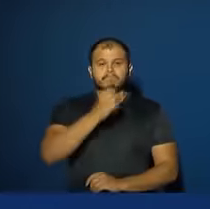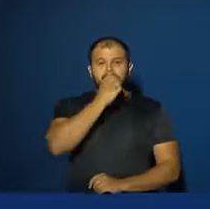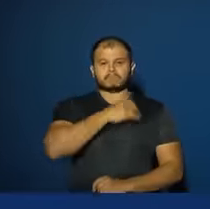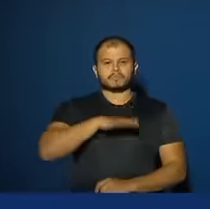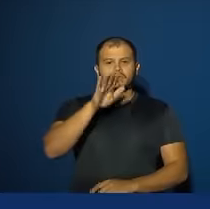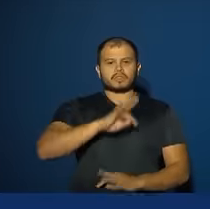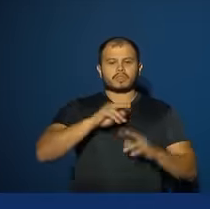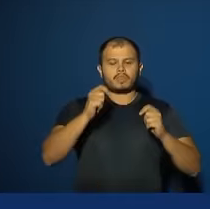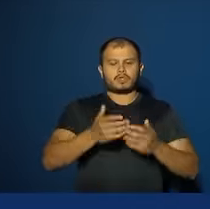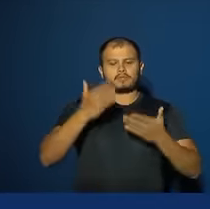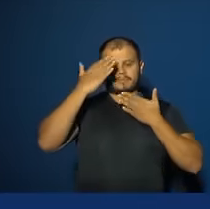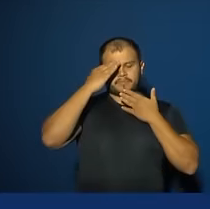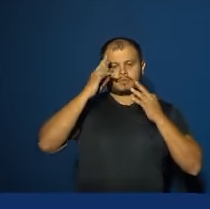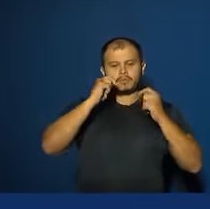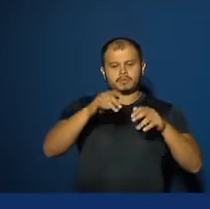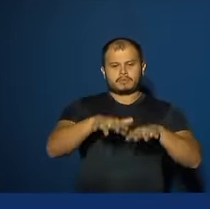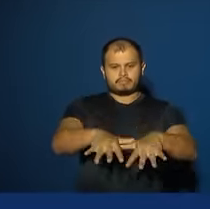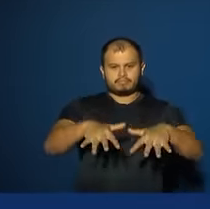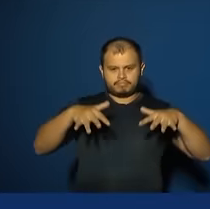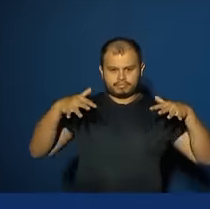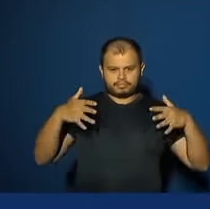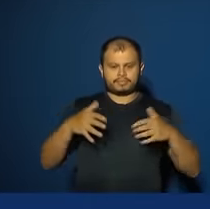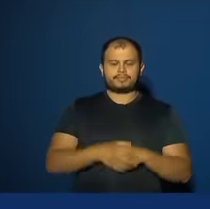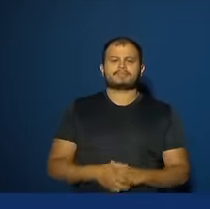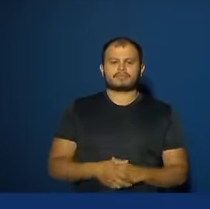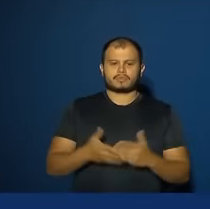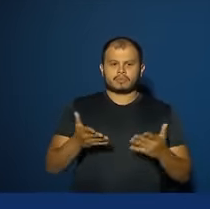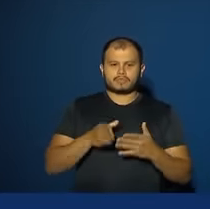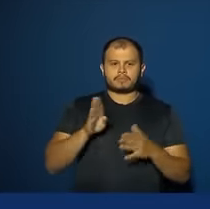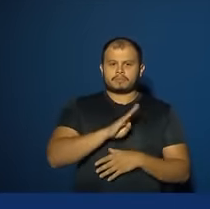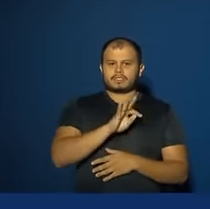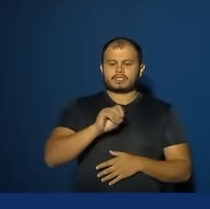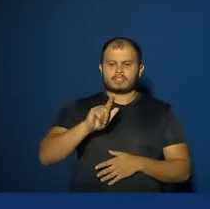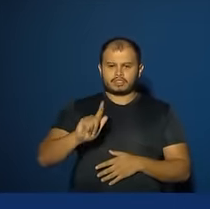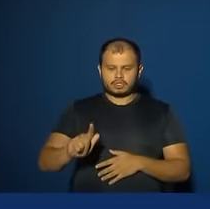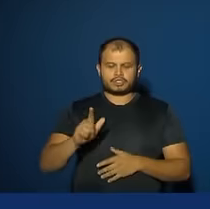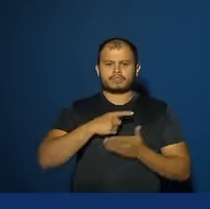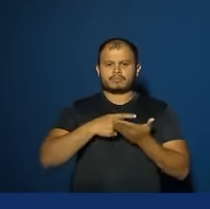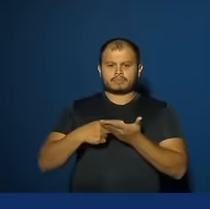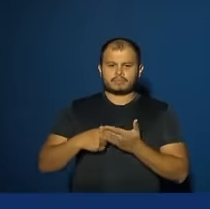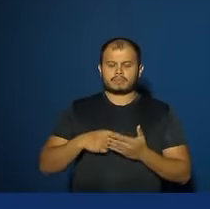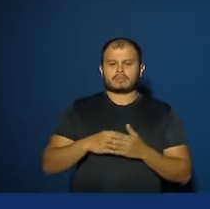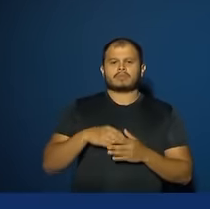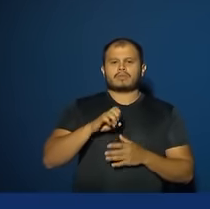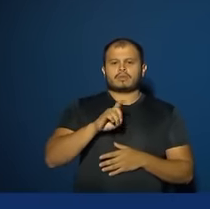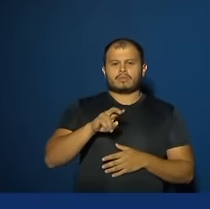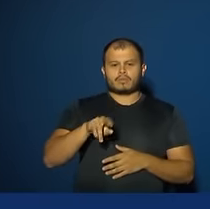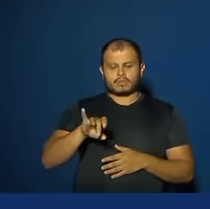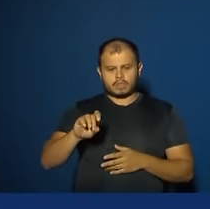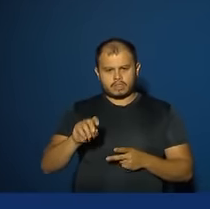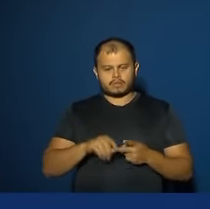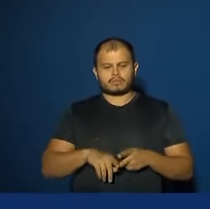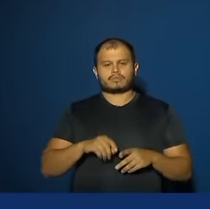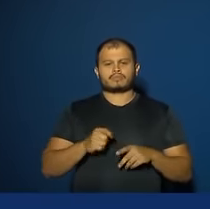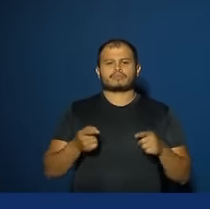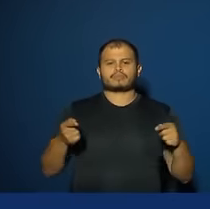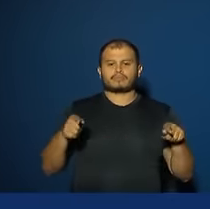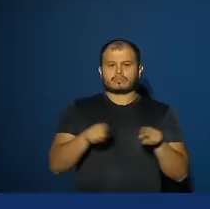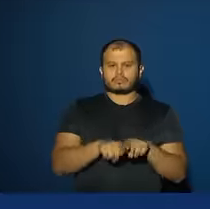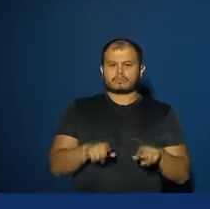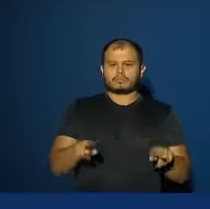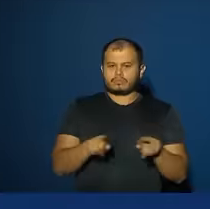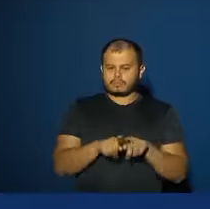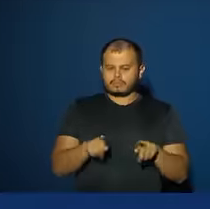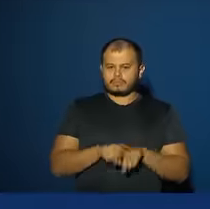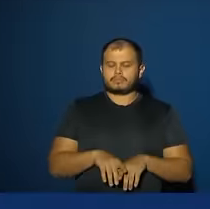Conference. Mansueto Almeida, economista-chefe do BTG Pactual, Eduardo Loio, sócio aqui do BTG